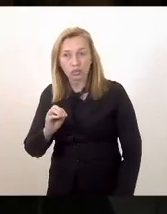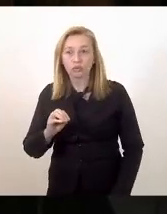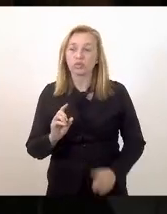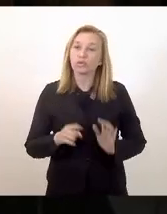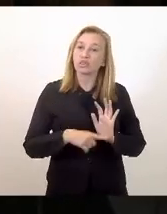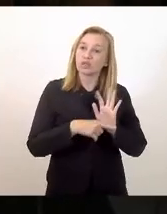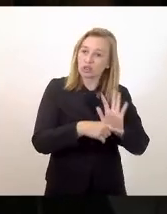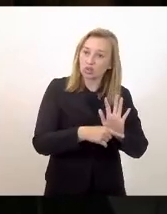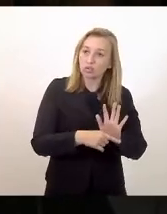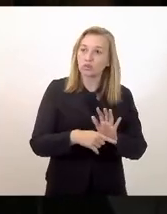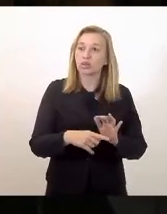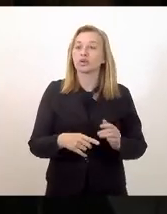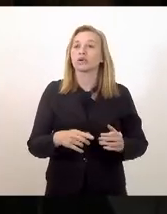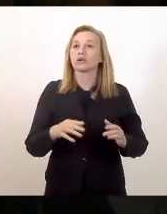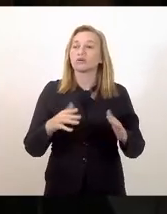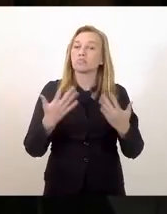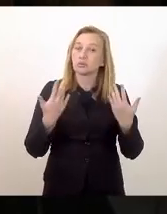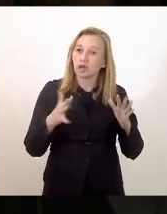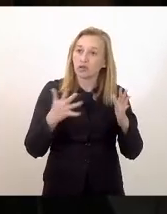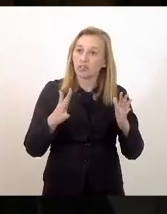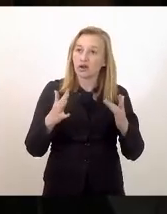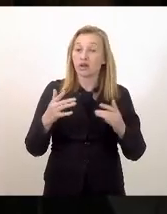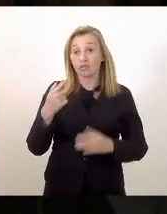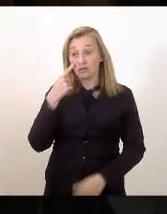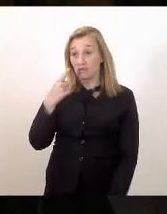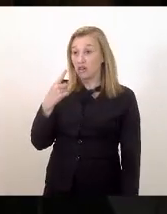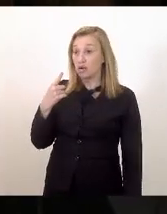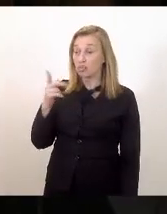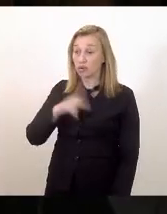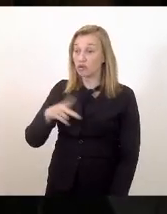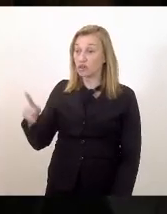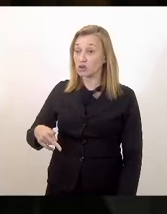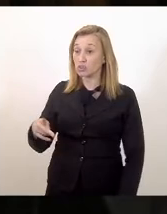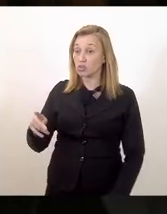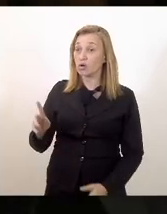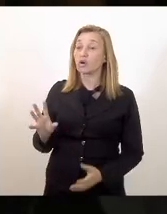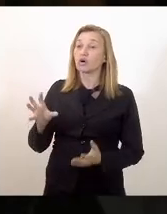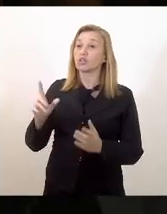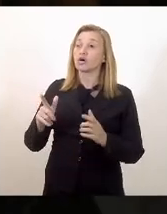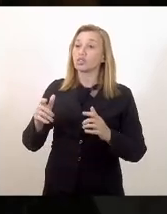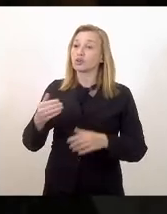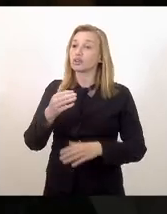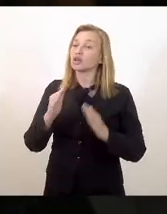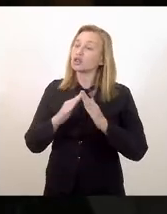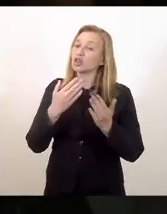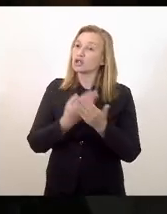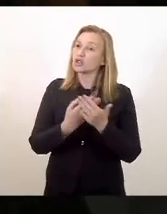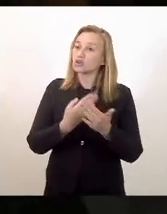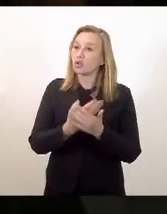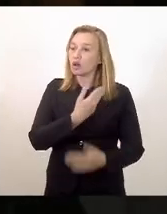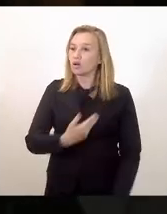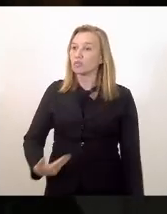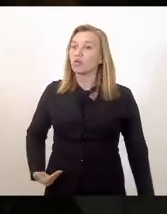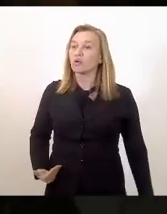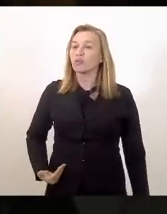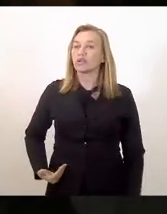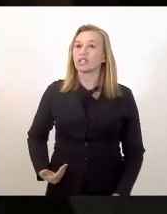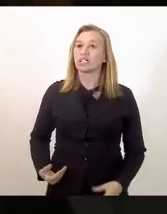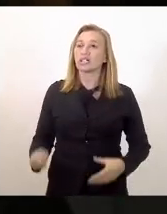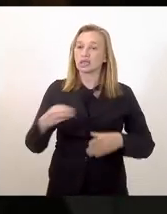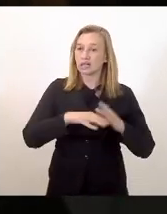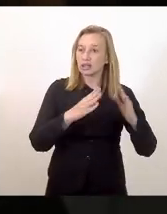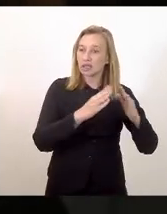contribuição, por sua trajetória, por seu talento. Que bom ver um professor de rede pública demonstrando, além da competência pedagógica em sala de aula,